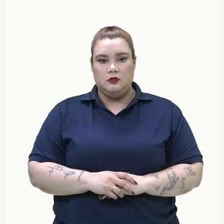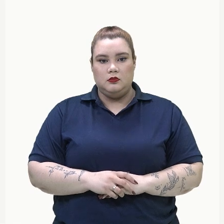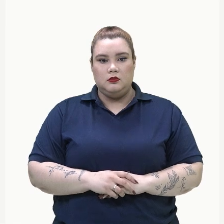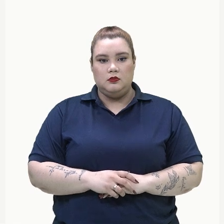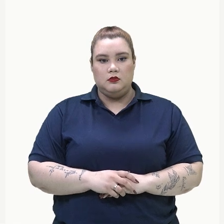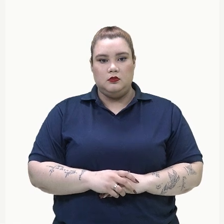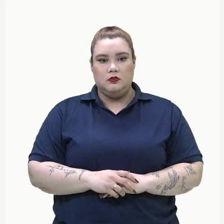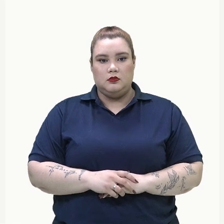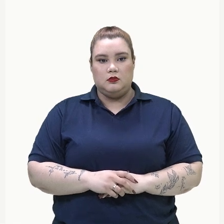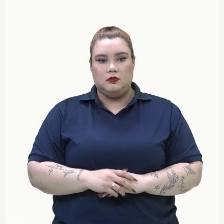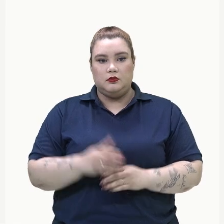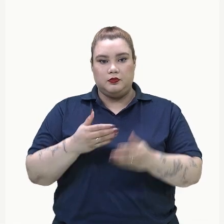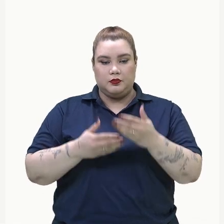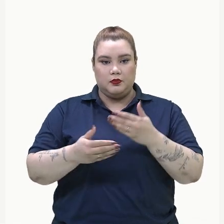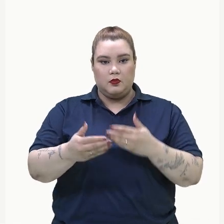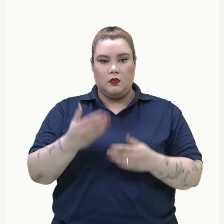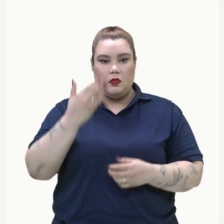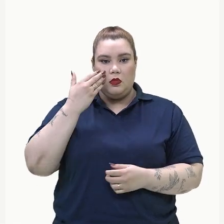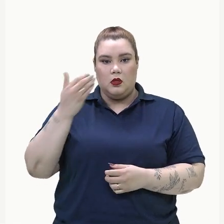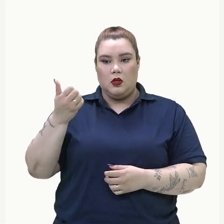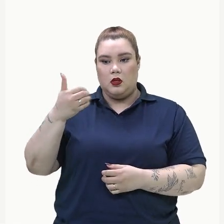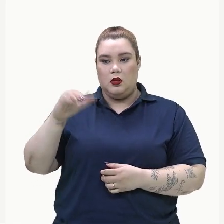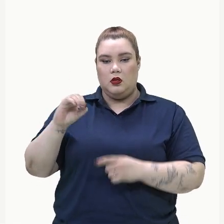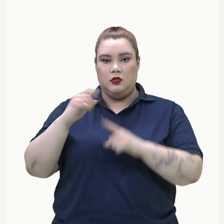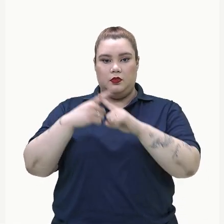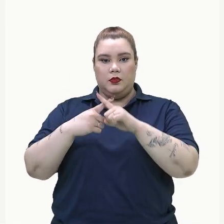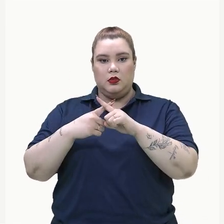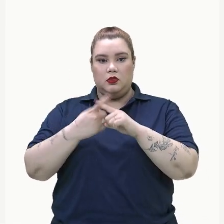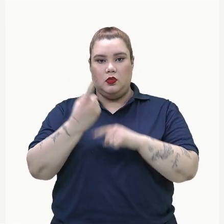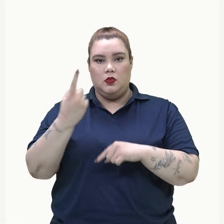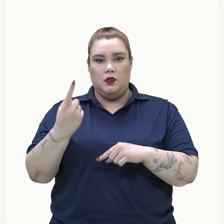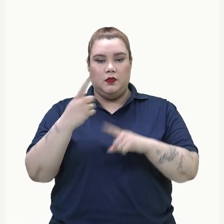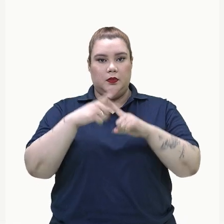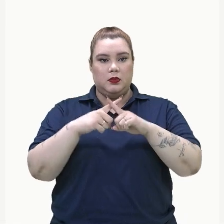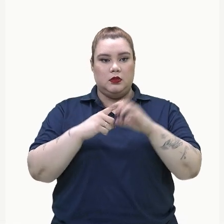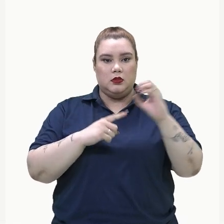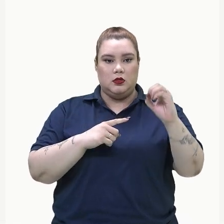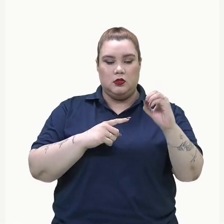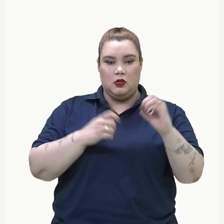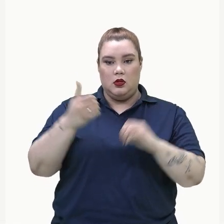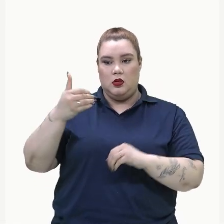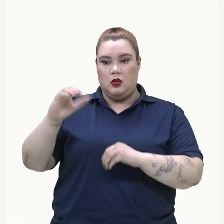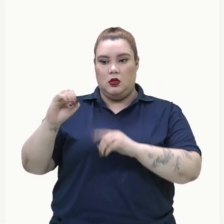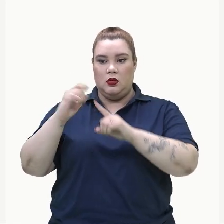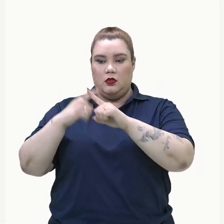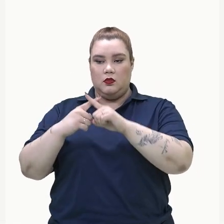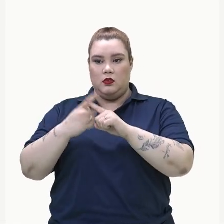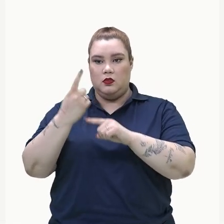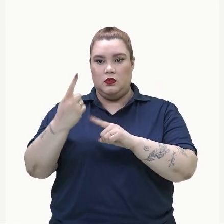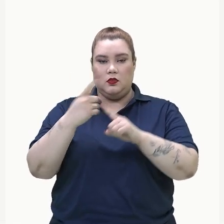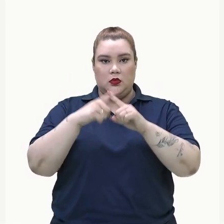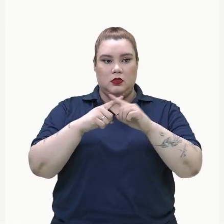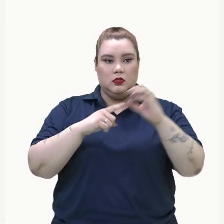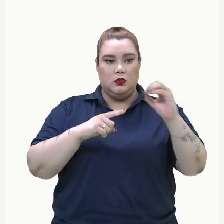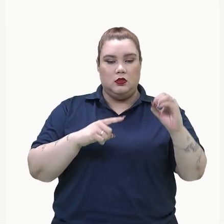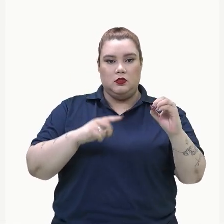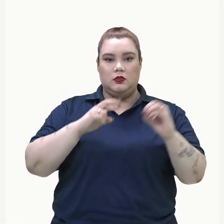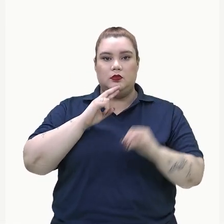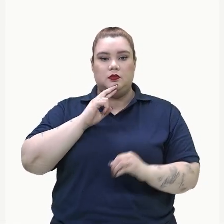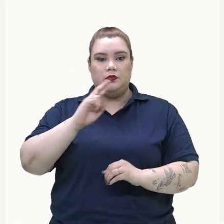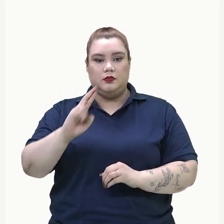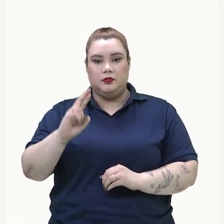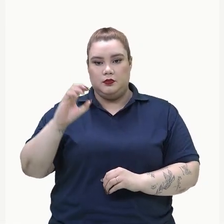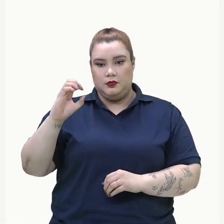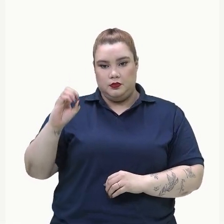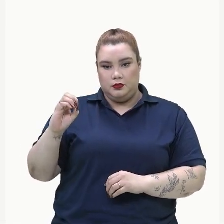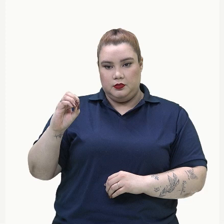Continuando nossas operações, 10 vezes 1 vezes 0. 10 vezes 1 vezes 0, isso vai dar